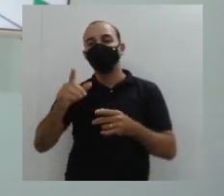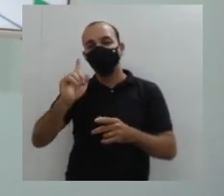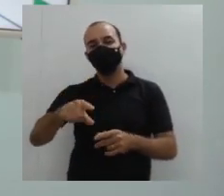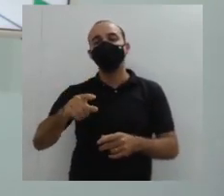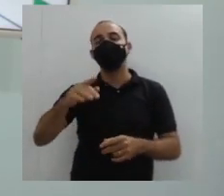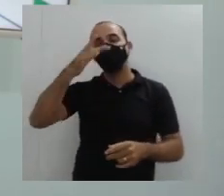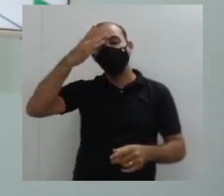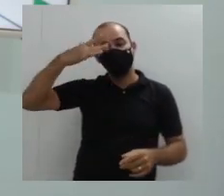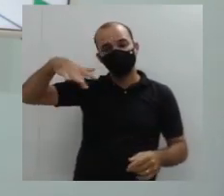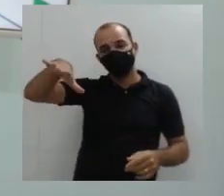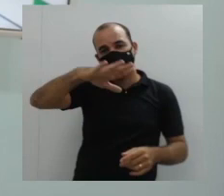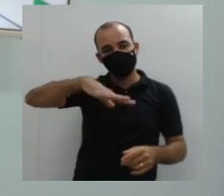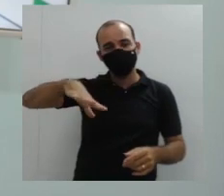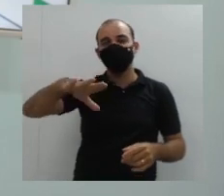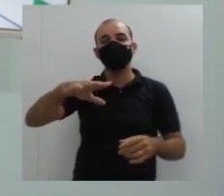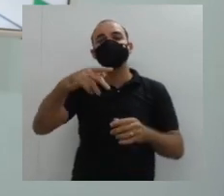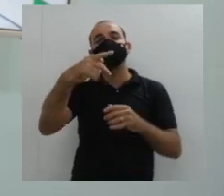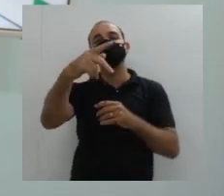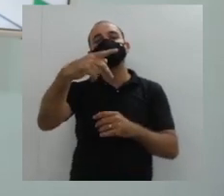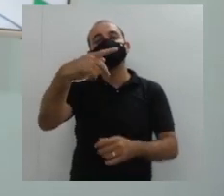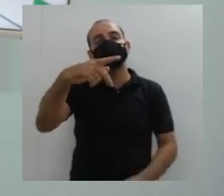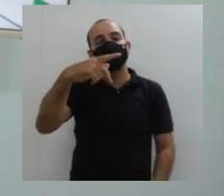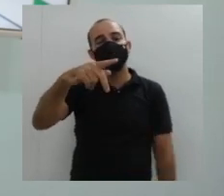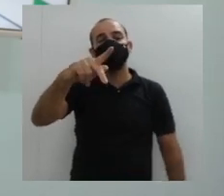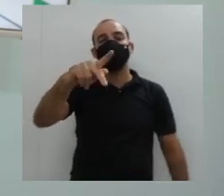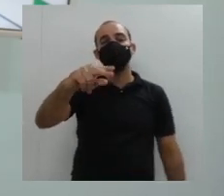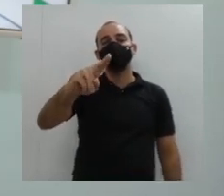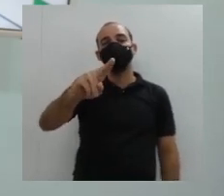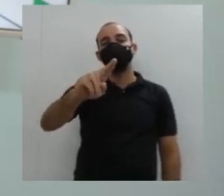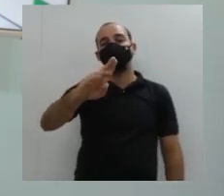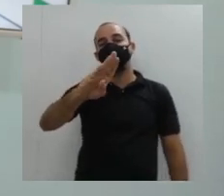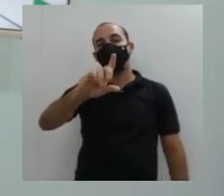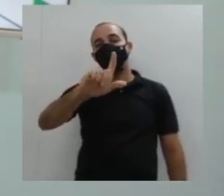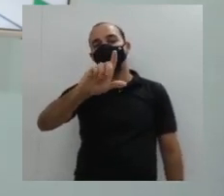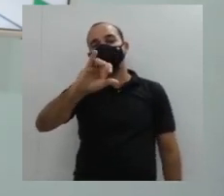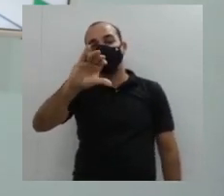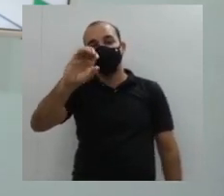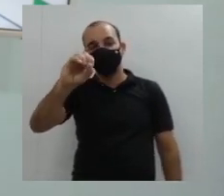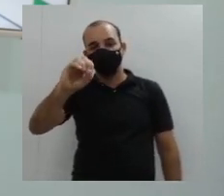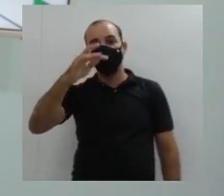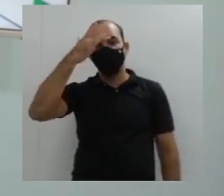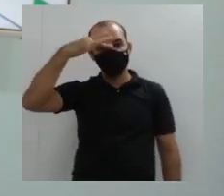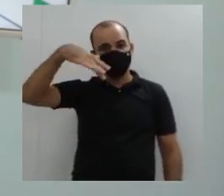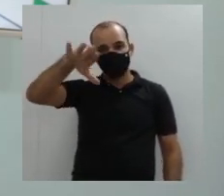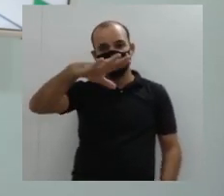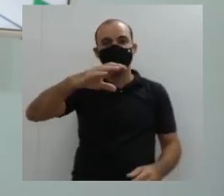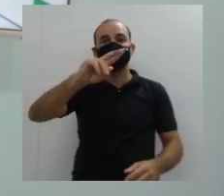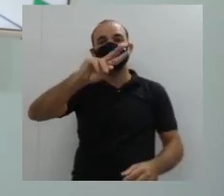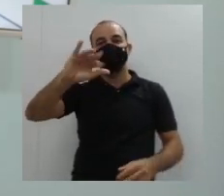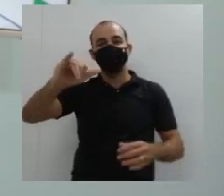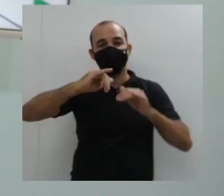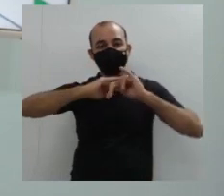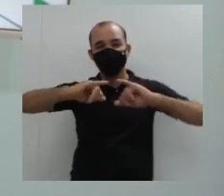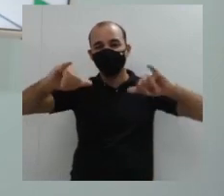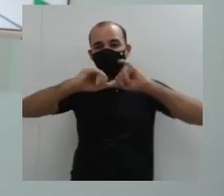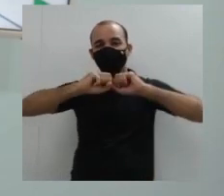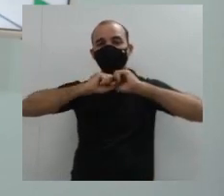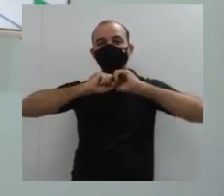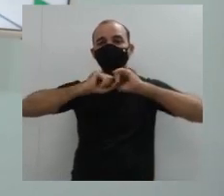certo? Referencial. Nós temos aqui aquele que vai receber a minha informação. A minha linguagem, ela